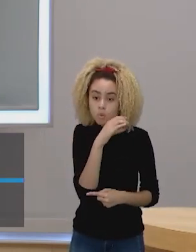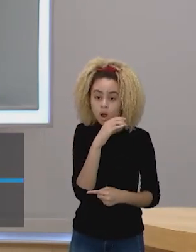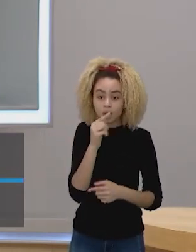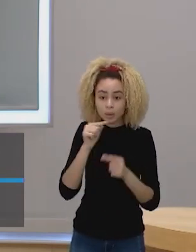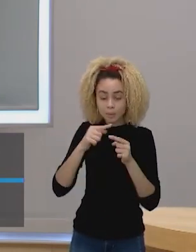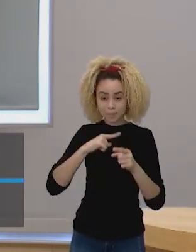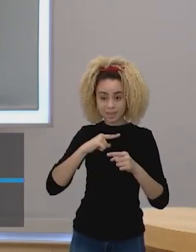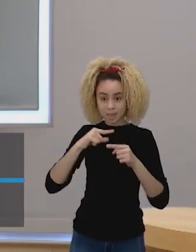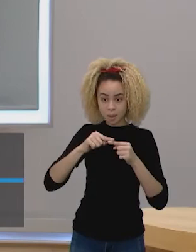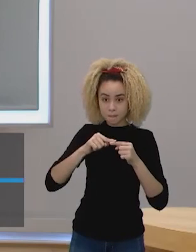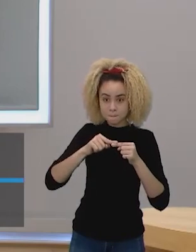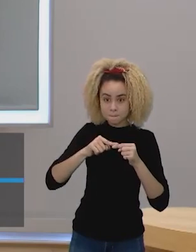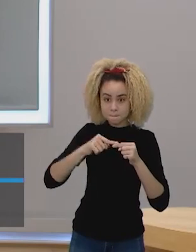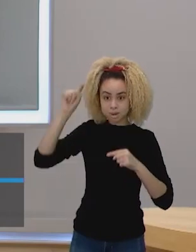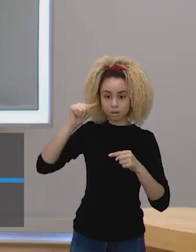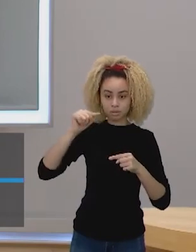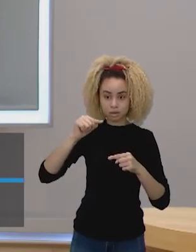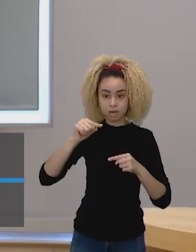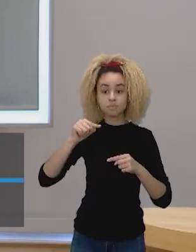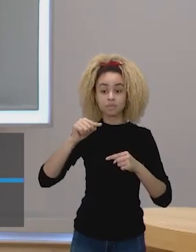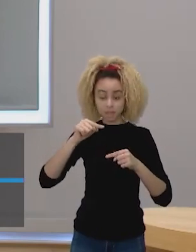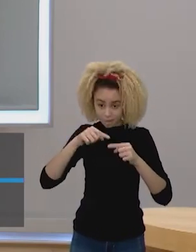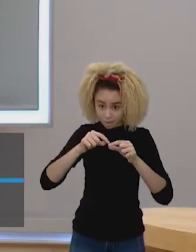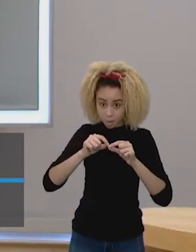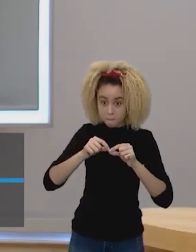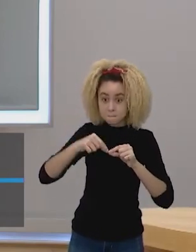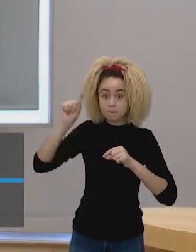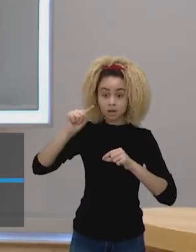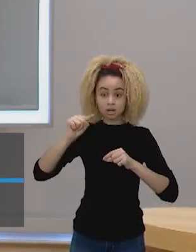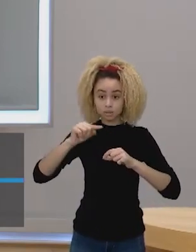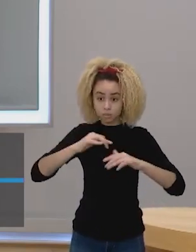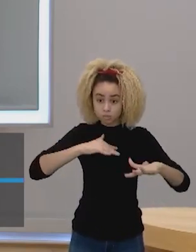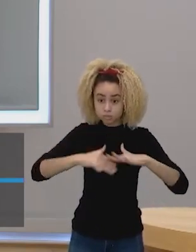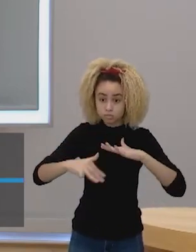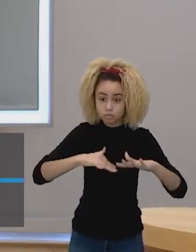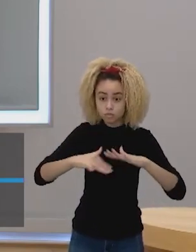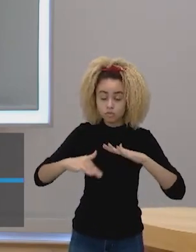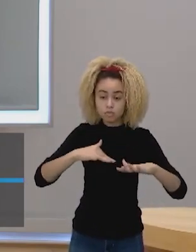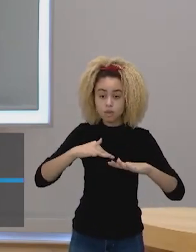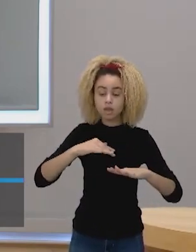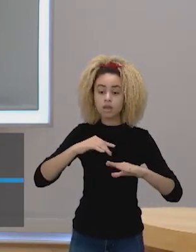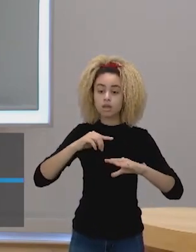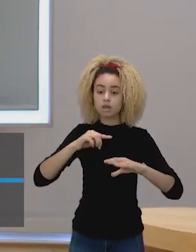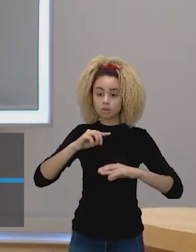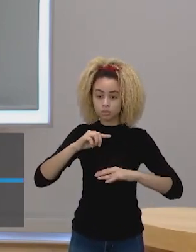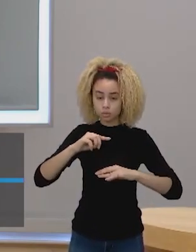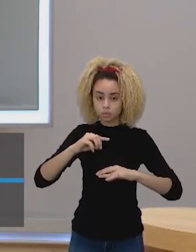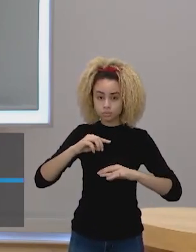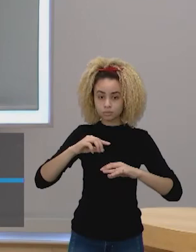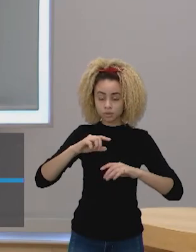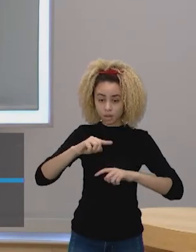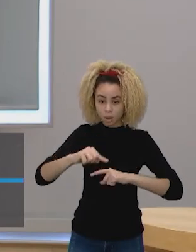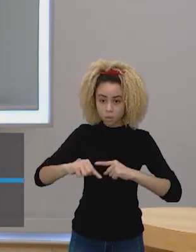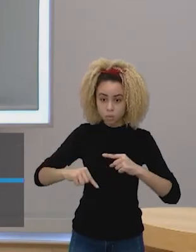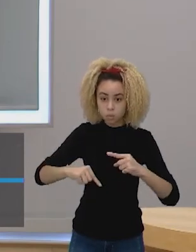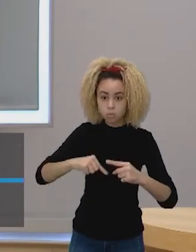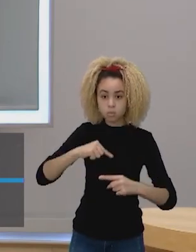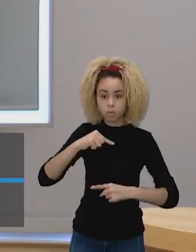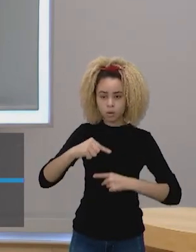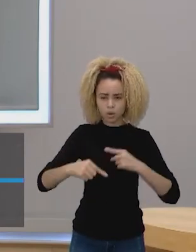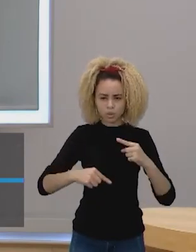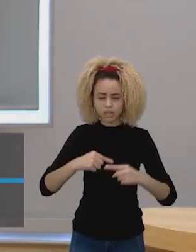dessa explosão, uma parte realiza trabalho, o movimento das rodas, e uma parte é desperdiçada,